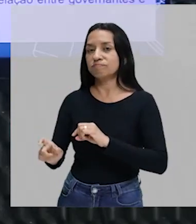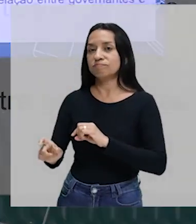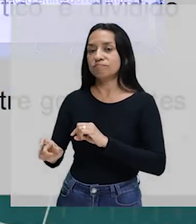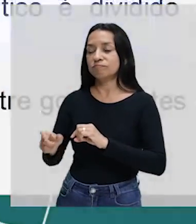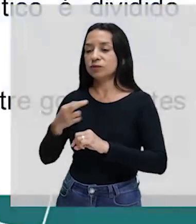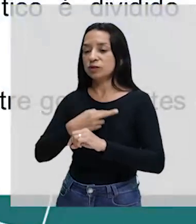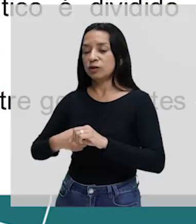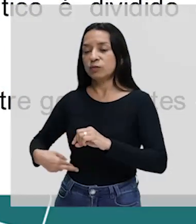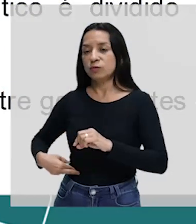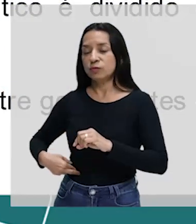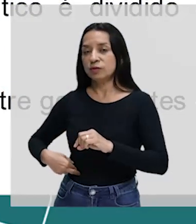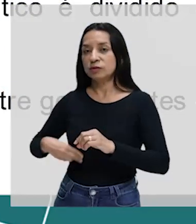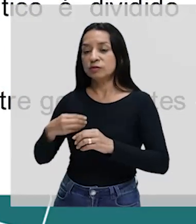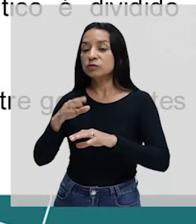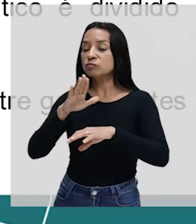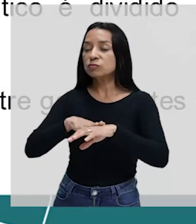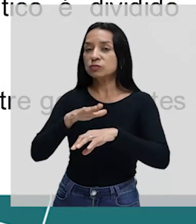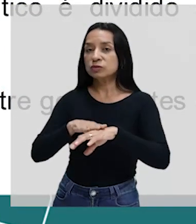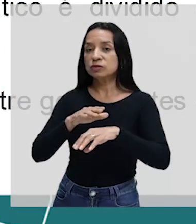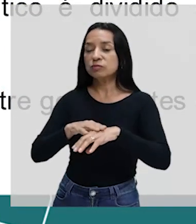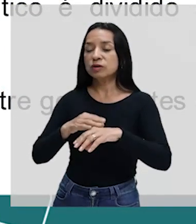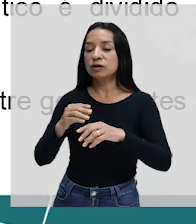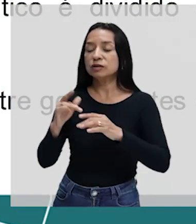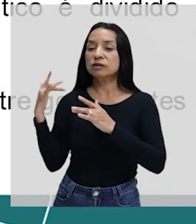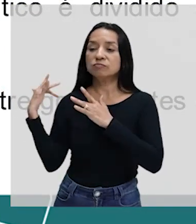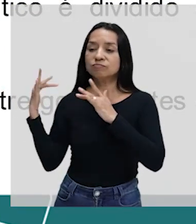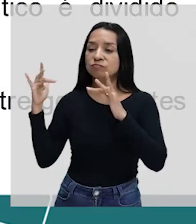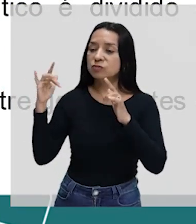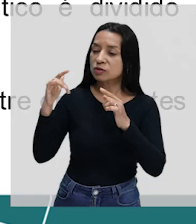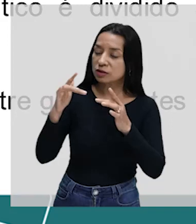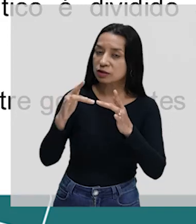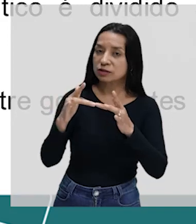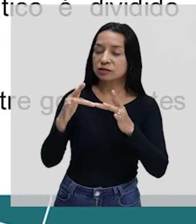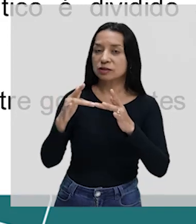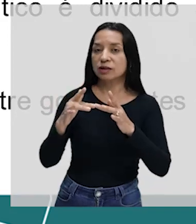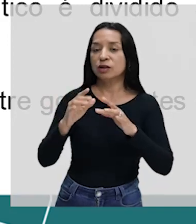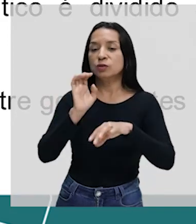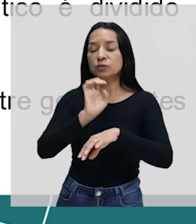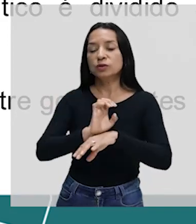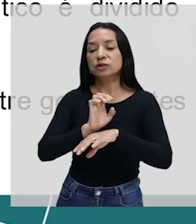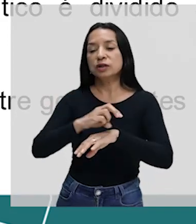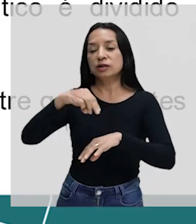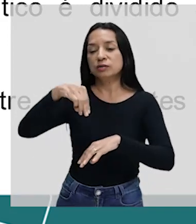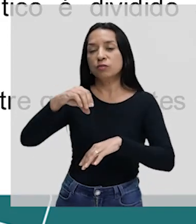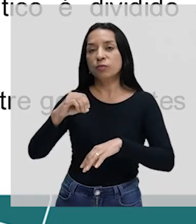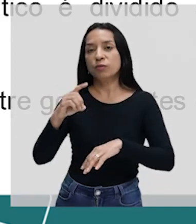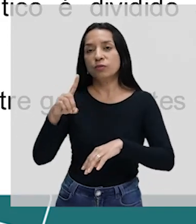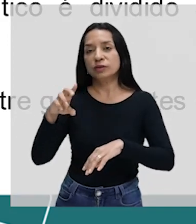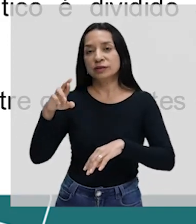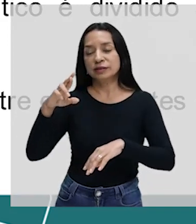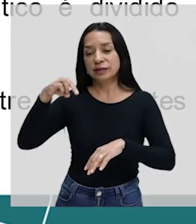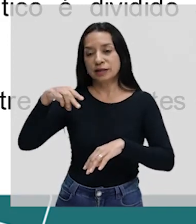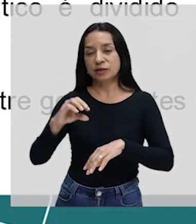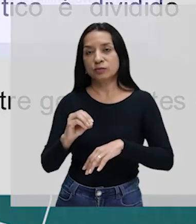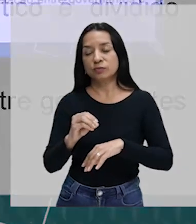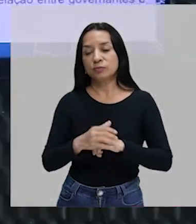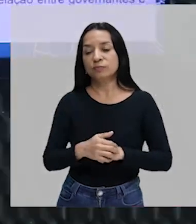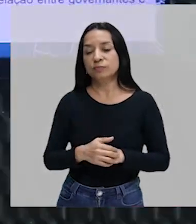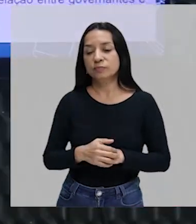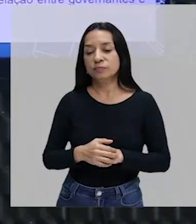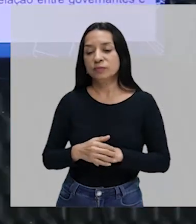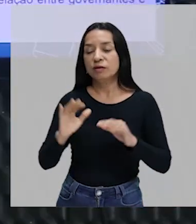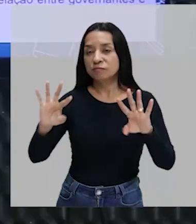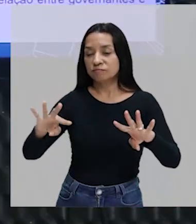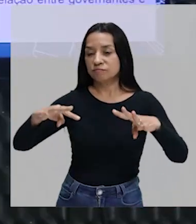do Estado moderno. Aí tem uma atenção para você ficar ligado, para você não perder esse detalhe.